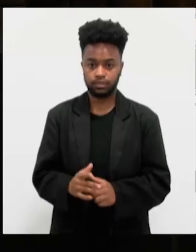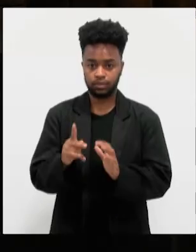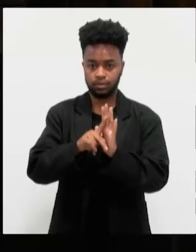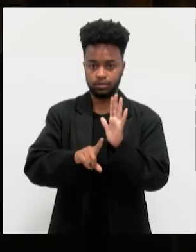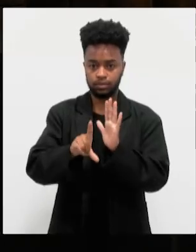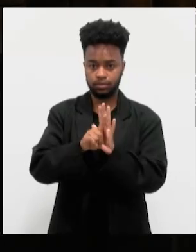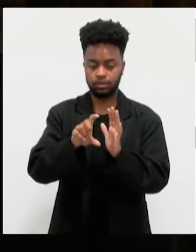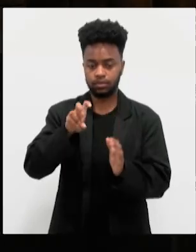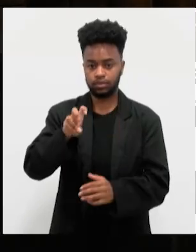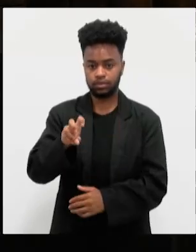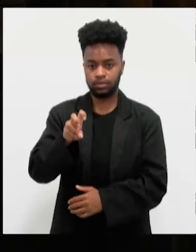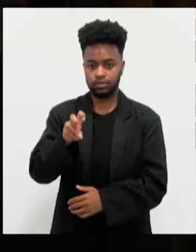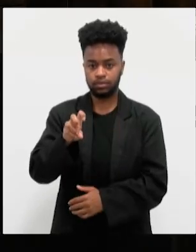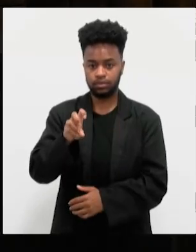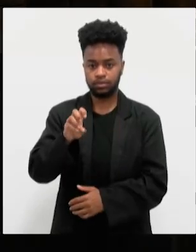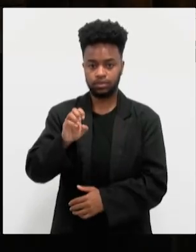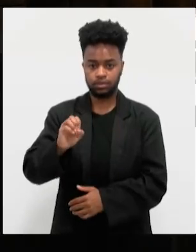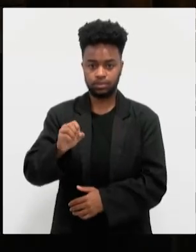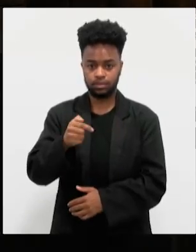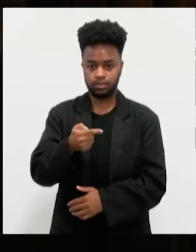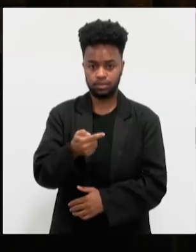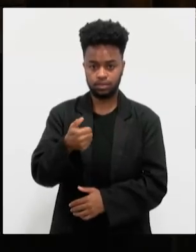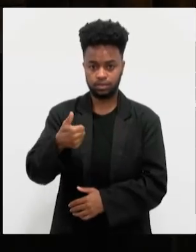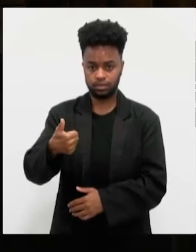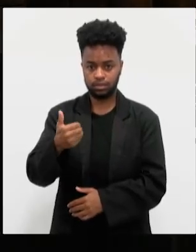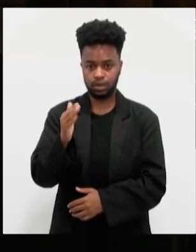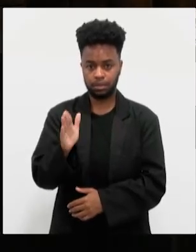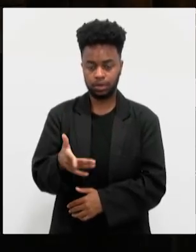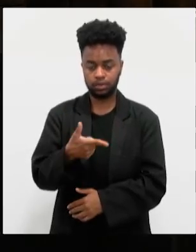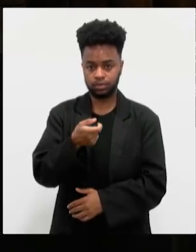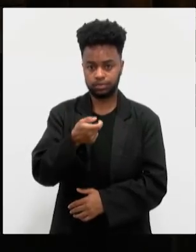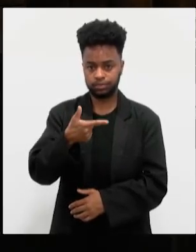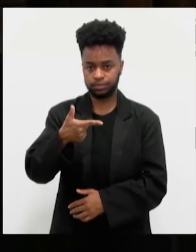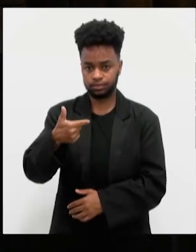lei 5.071 de 21,